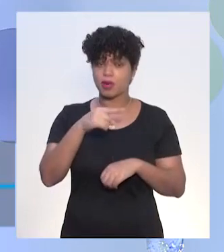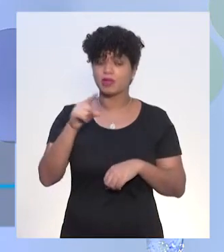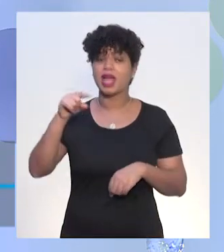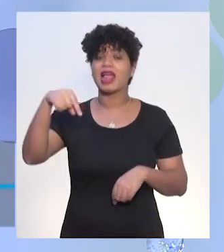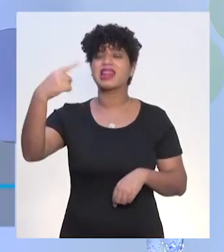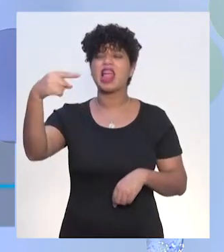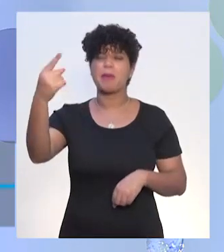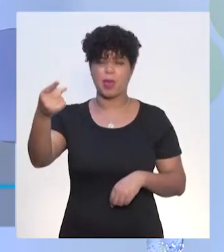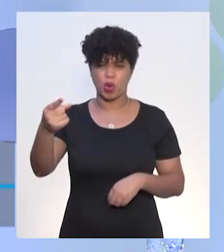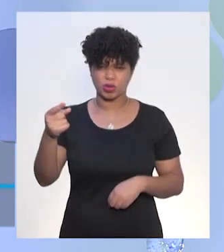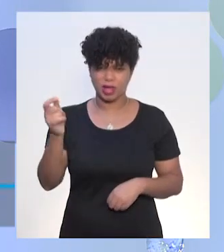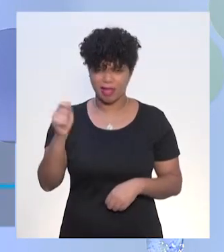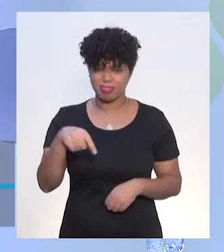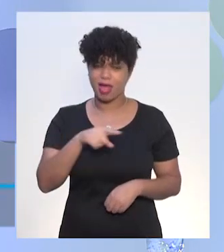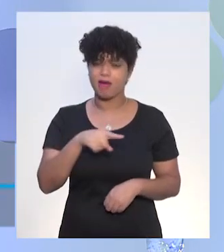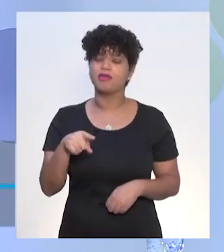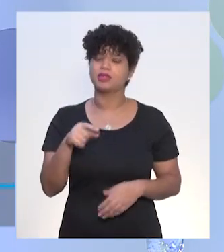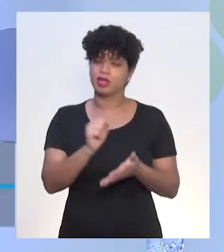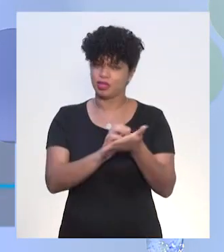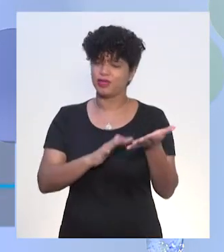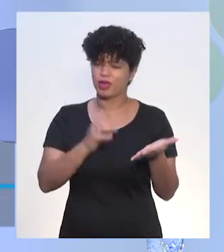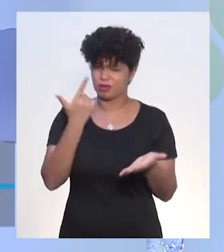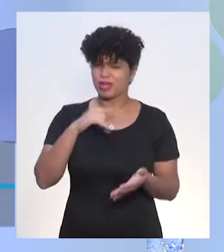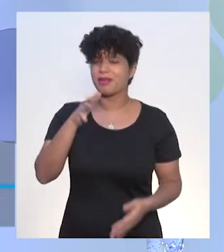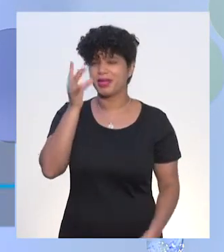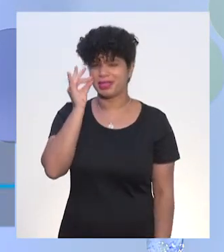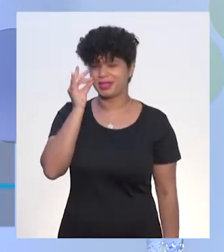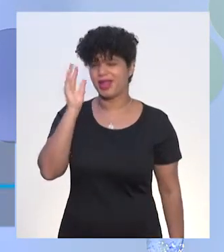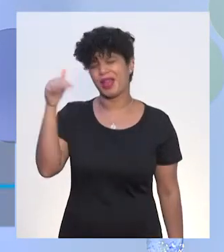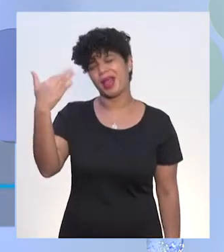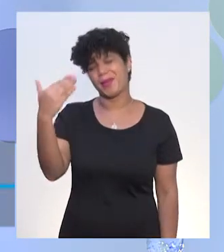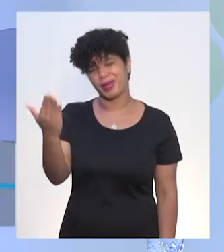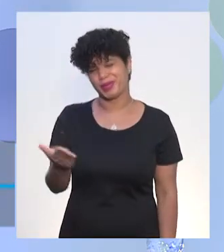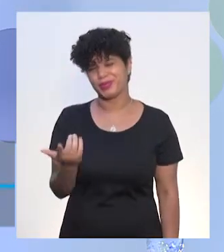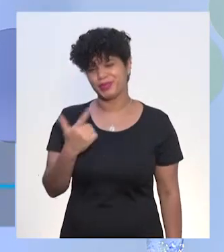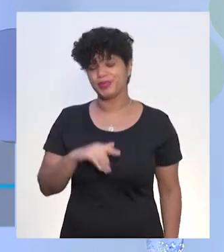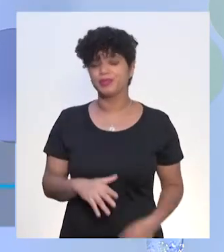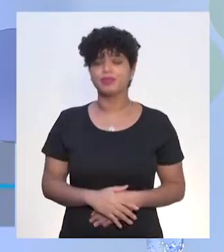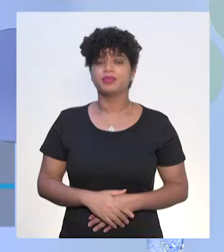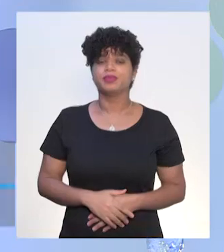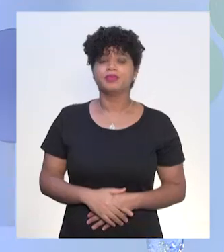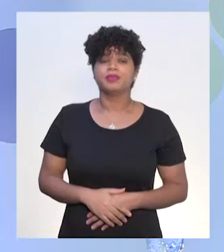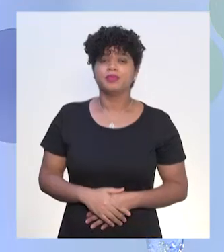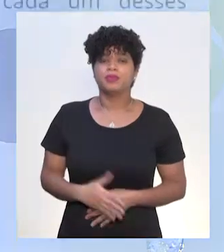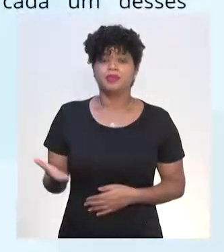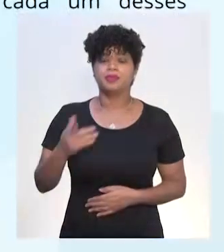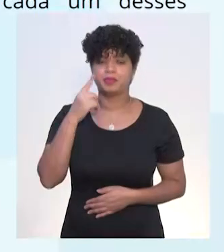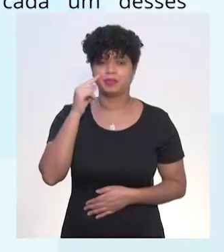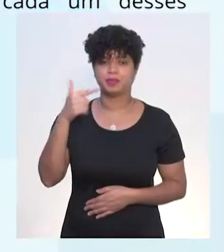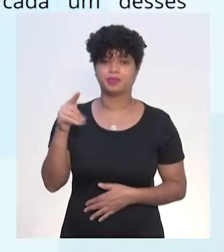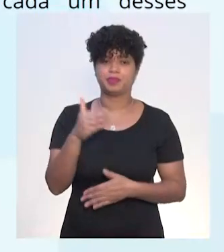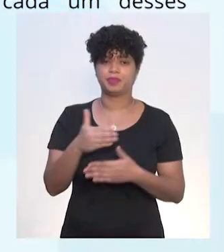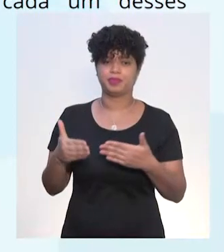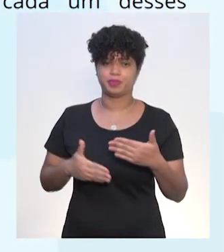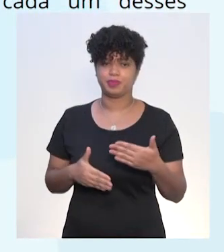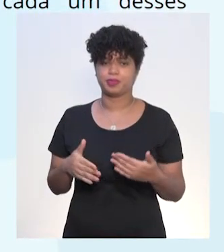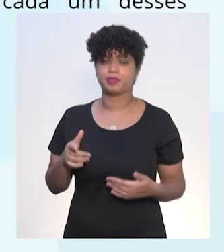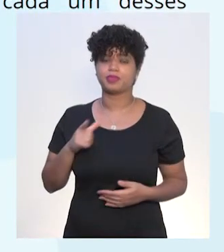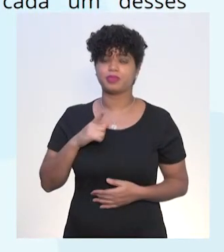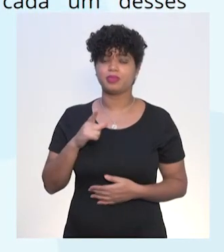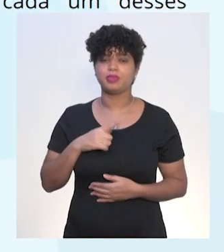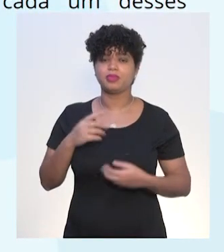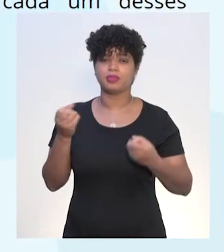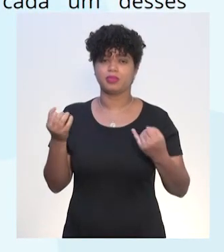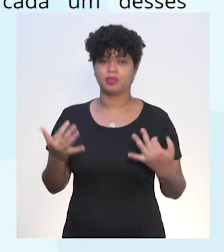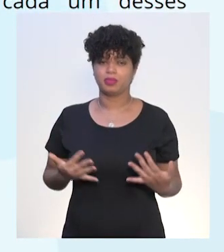caderno do aluno fica aí para os professores inclusive Observe agora o que eu coloquei ali uma